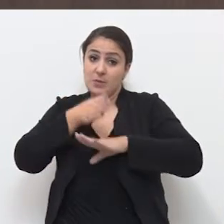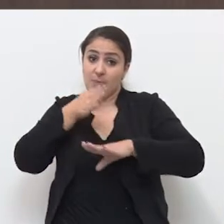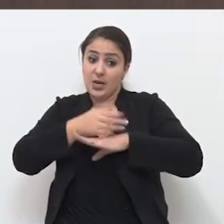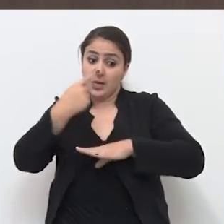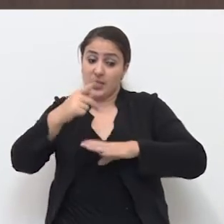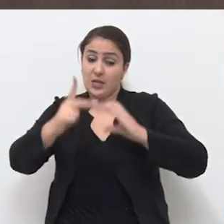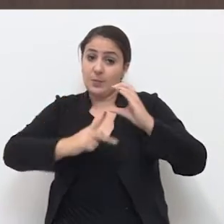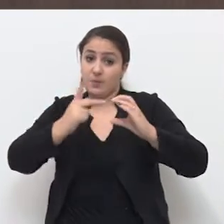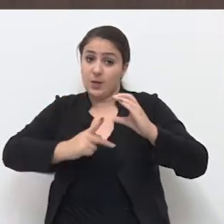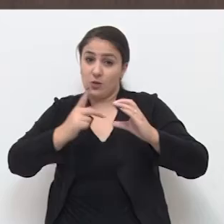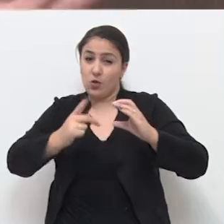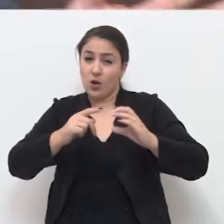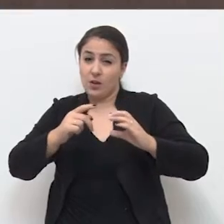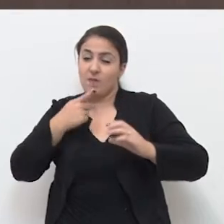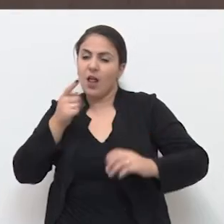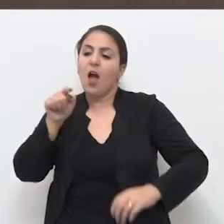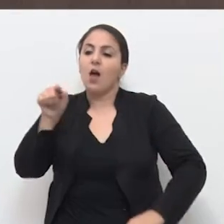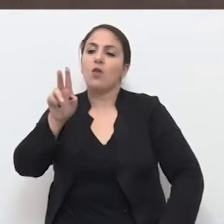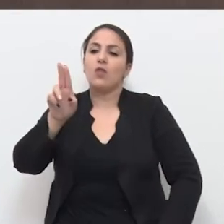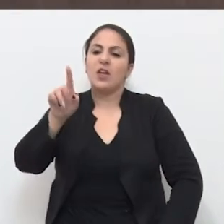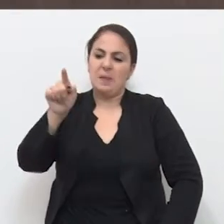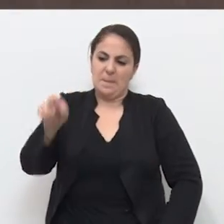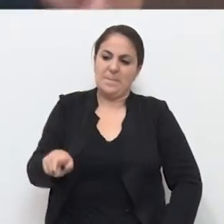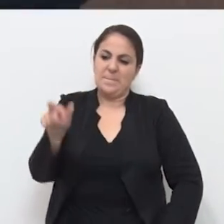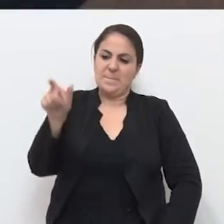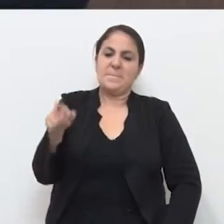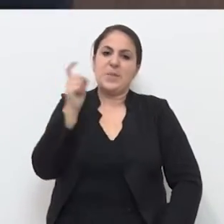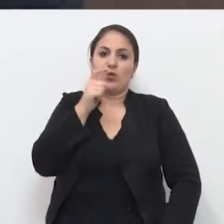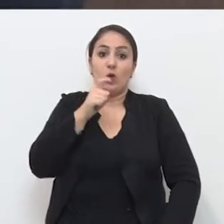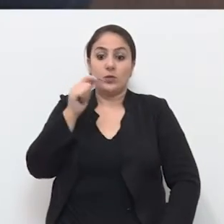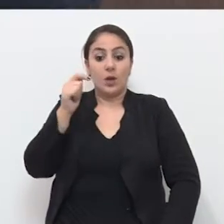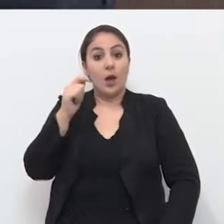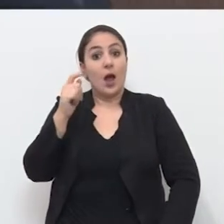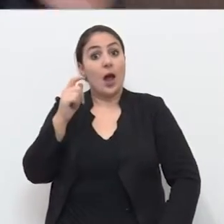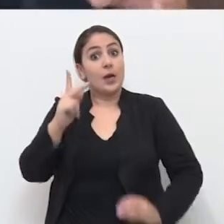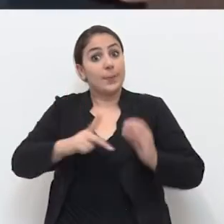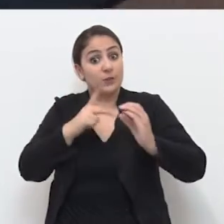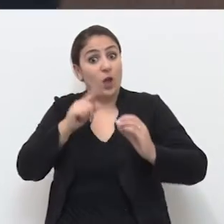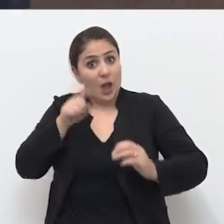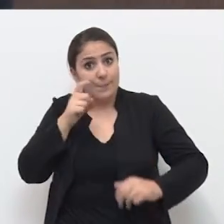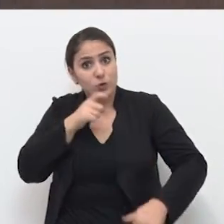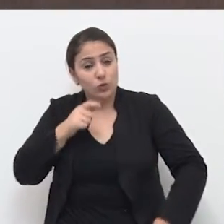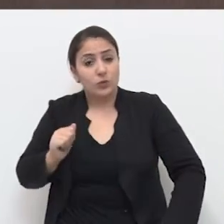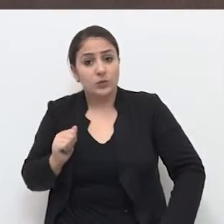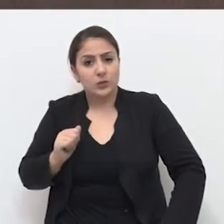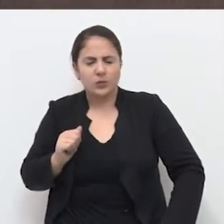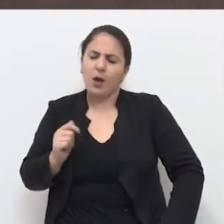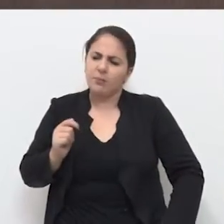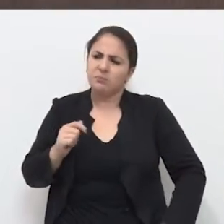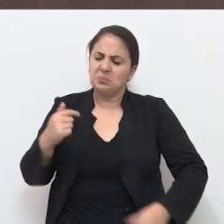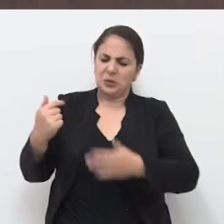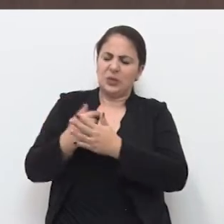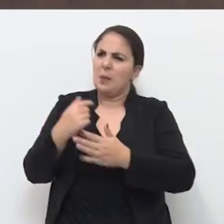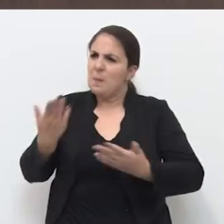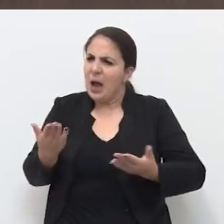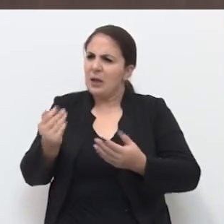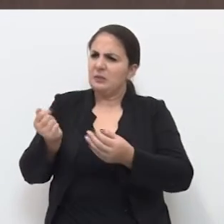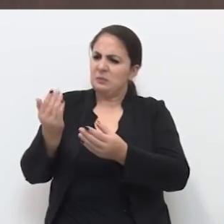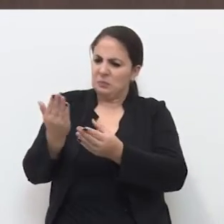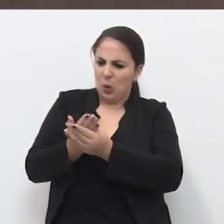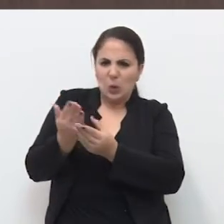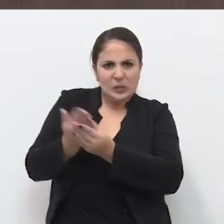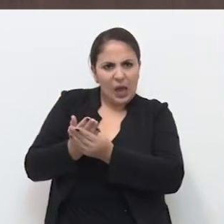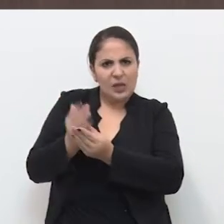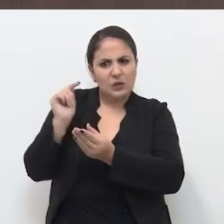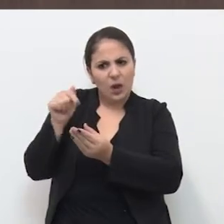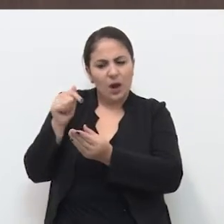mentiroso, esta casa que foi chamada. E as pessoas aí fora entendem e perguntam, mas então, vereador, aquele processo